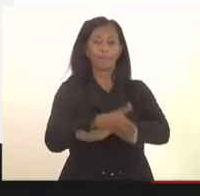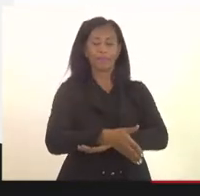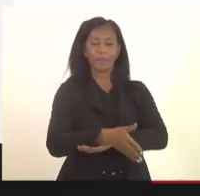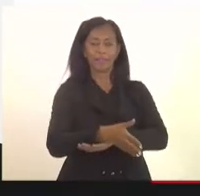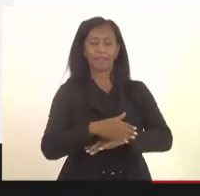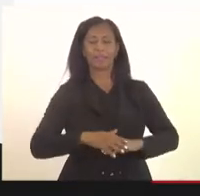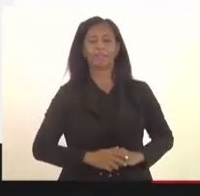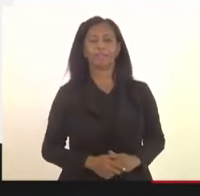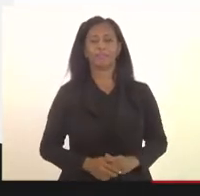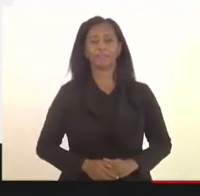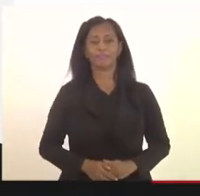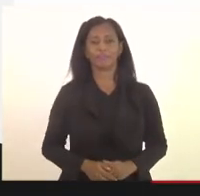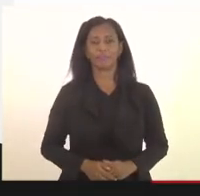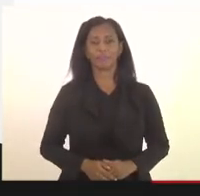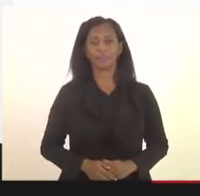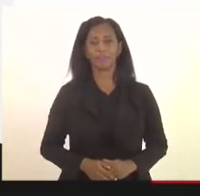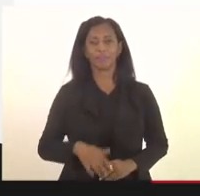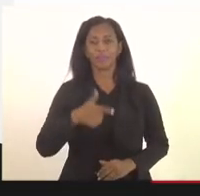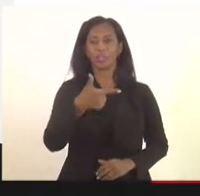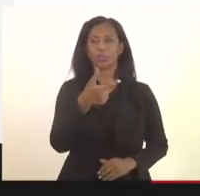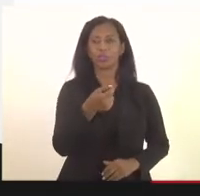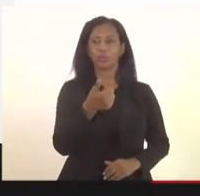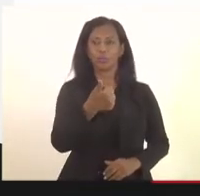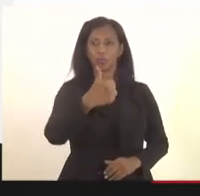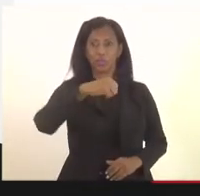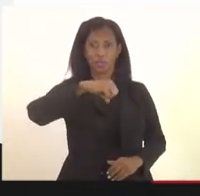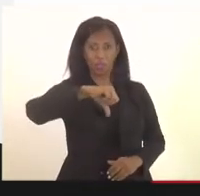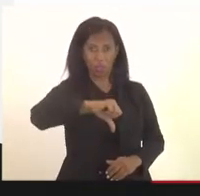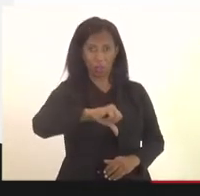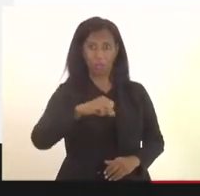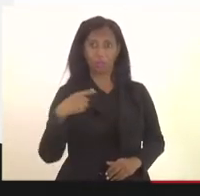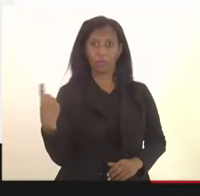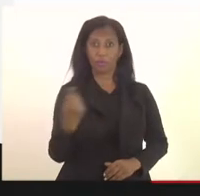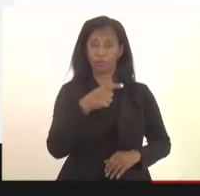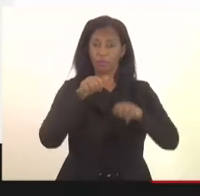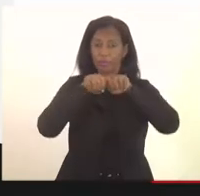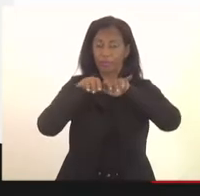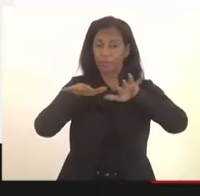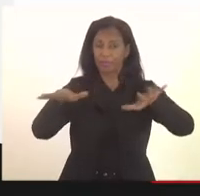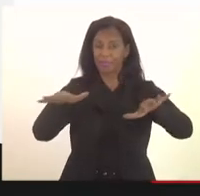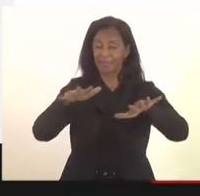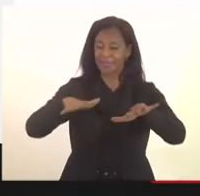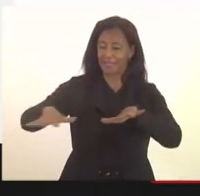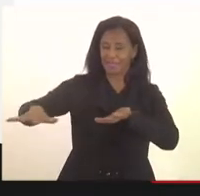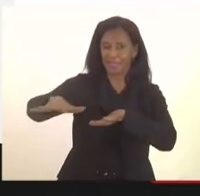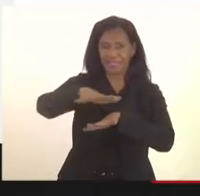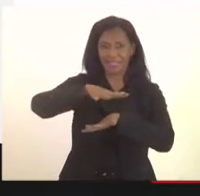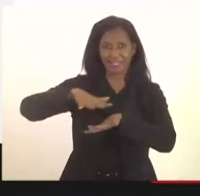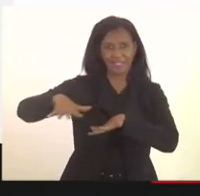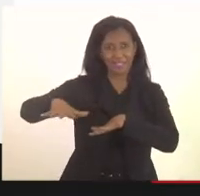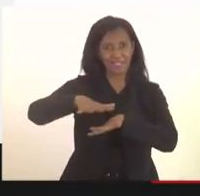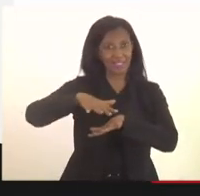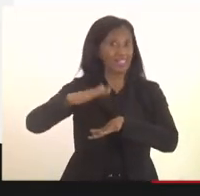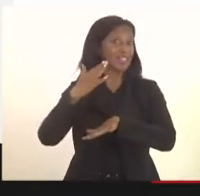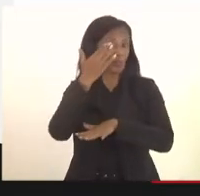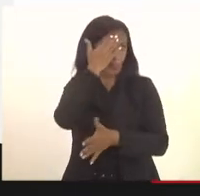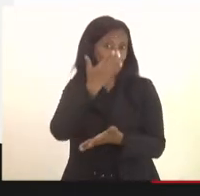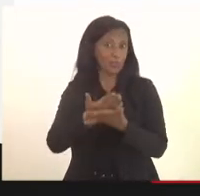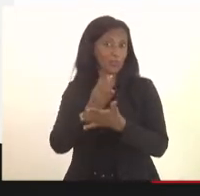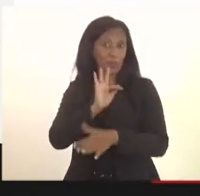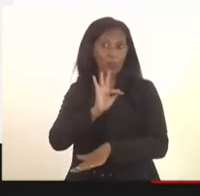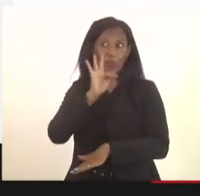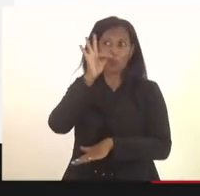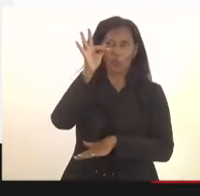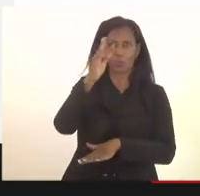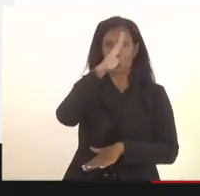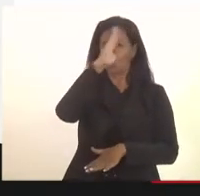passado, em 2019, desculpa. Então, nós estamos expandindo nessa área e eu creio que no futuro o Brasil provavelmente